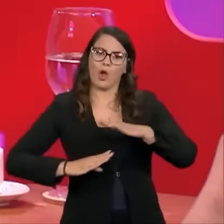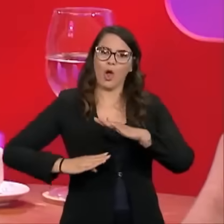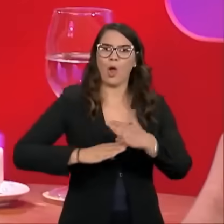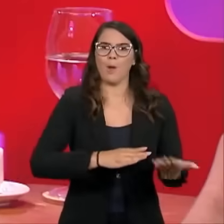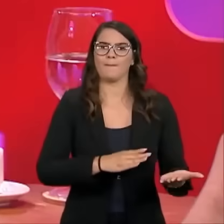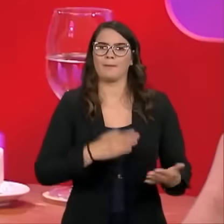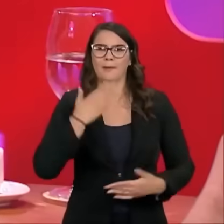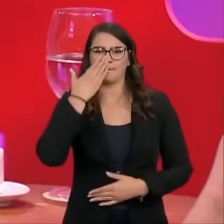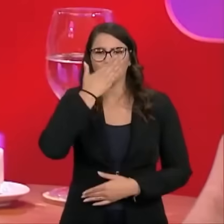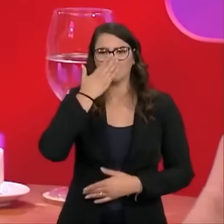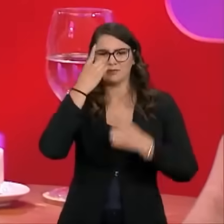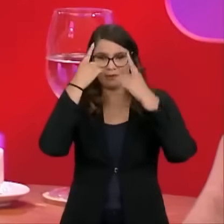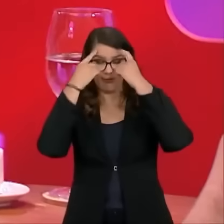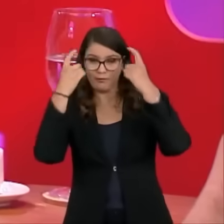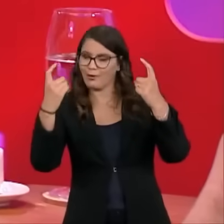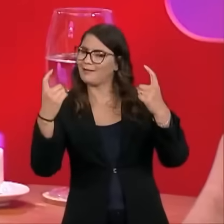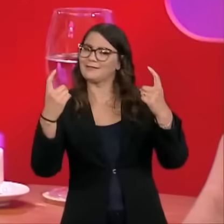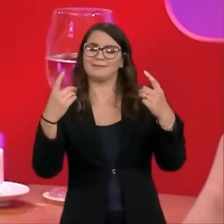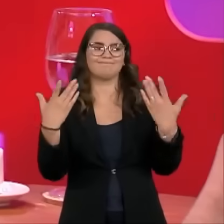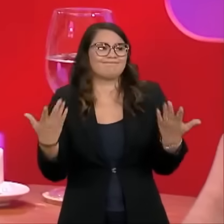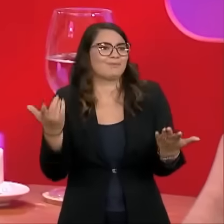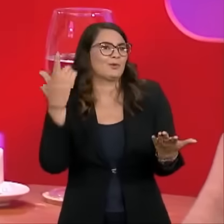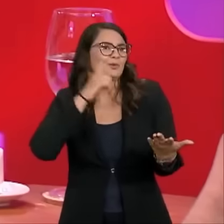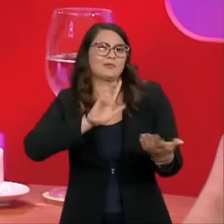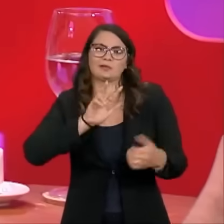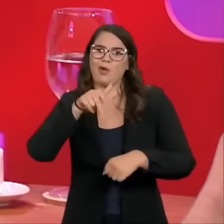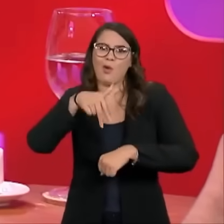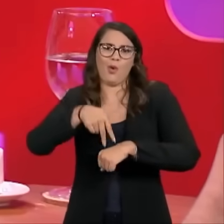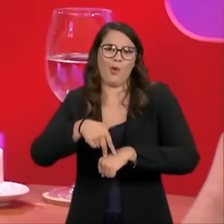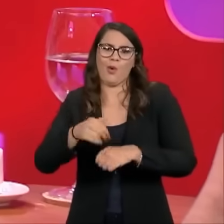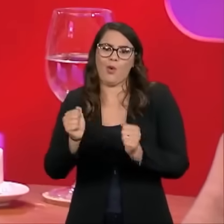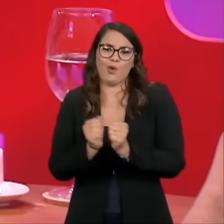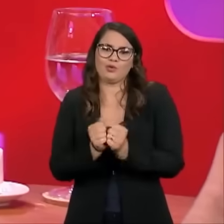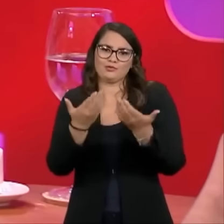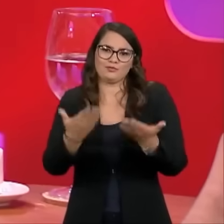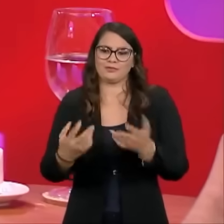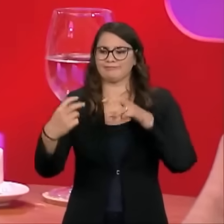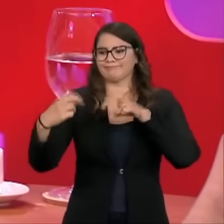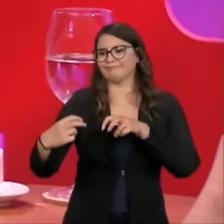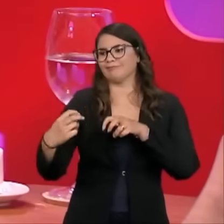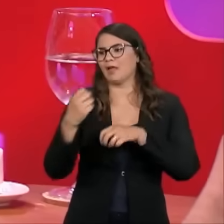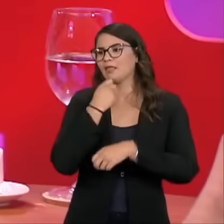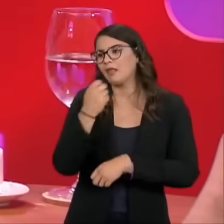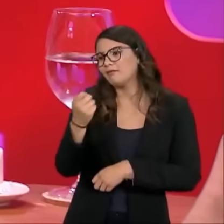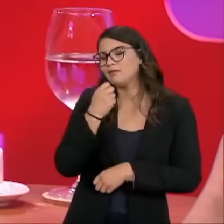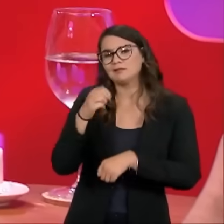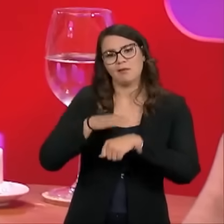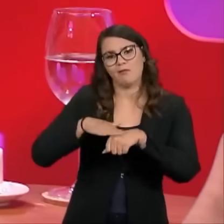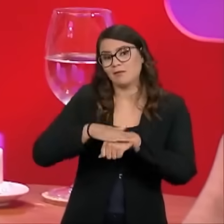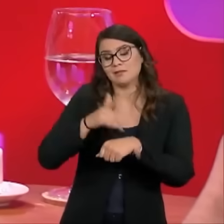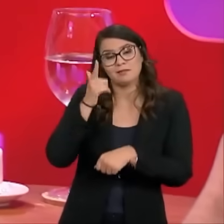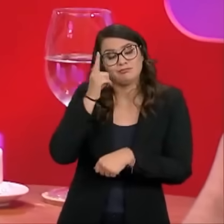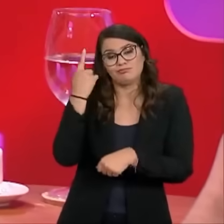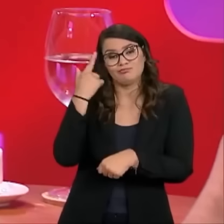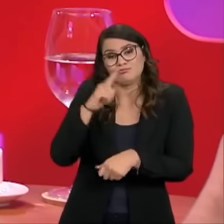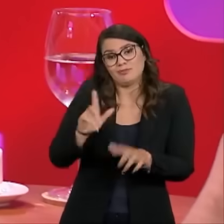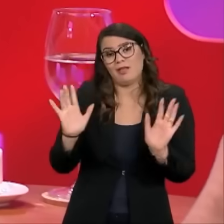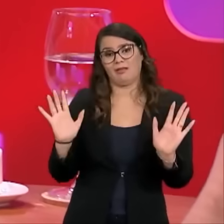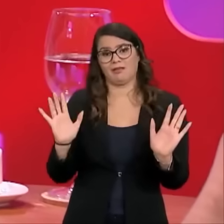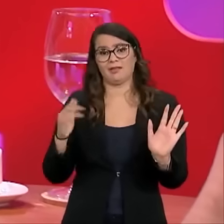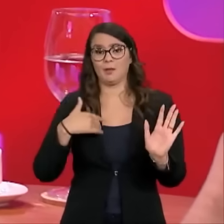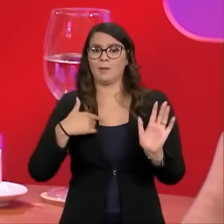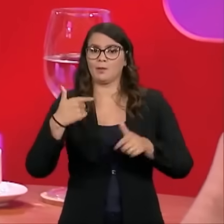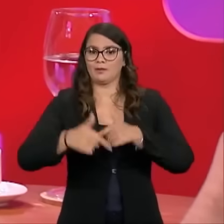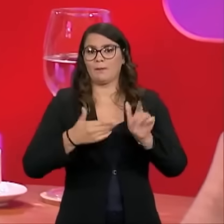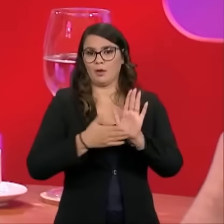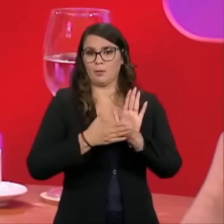a mazel e com as violências eu não sei se eu estaria aqui hoje na sua frente dando essa entrevista conversando e tentando fazer o trabalho que eu me proponho